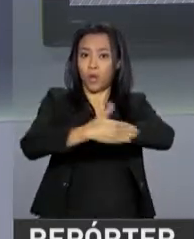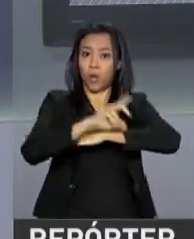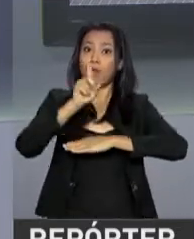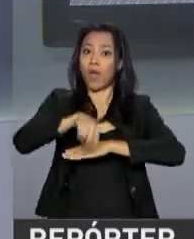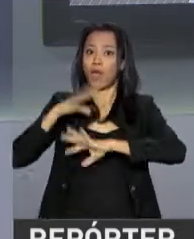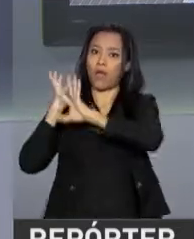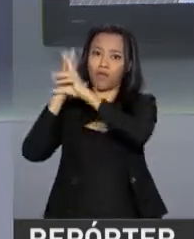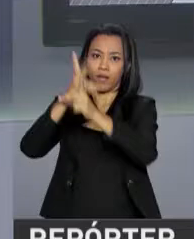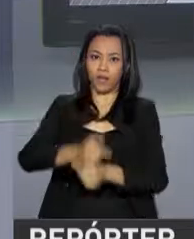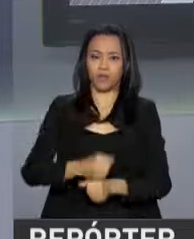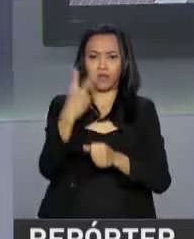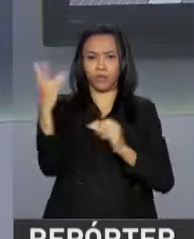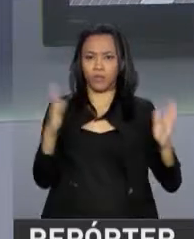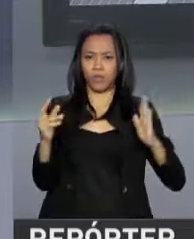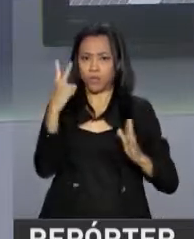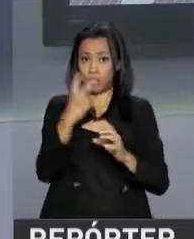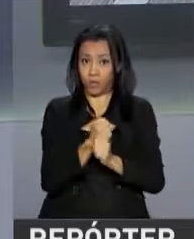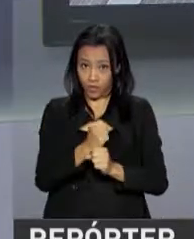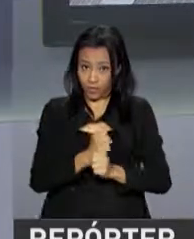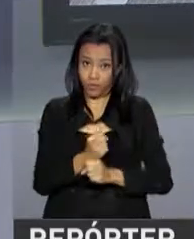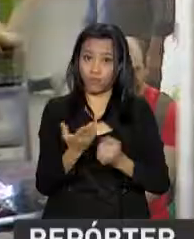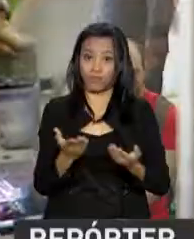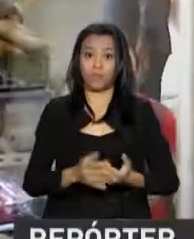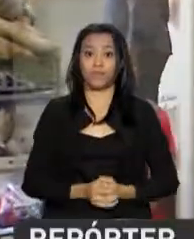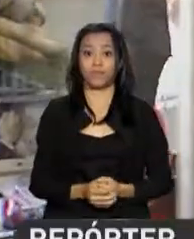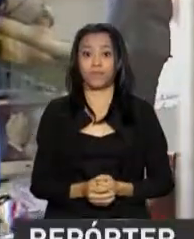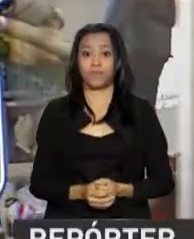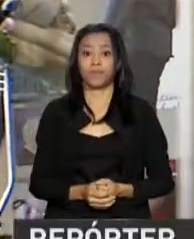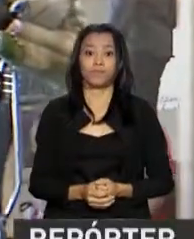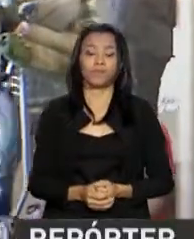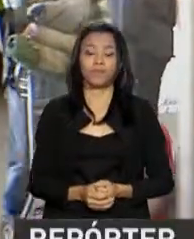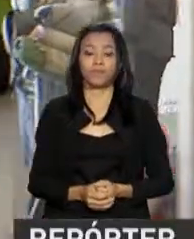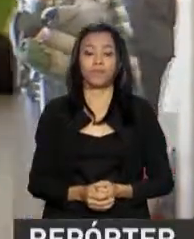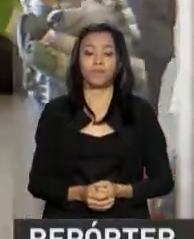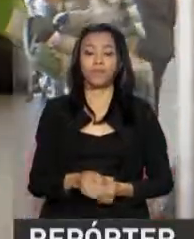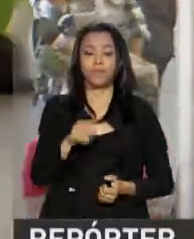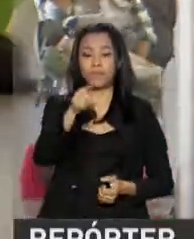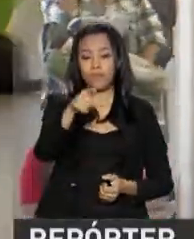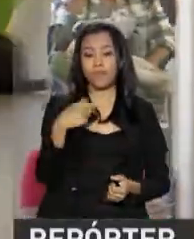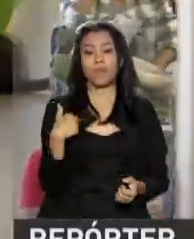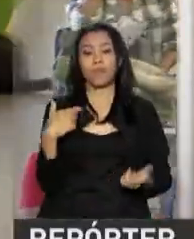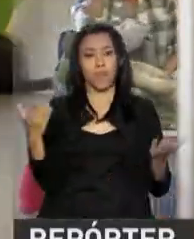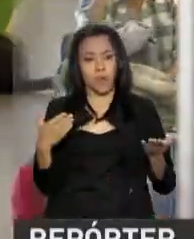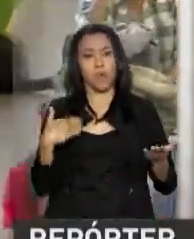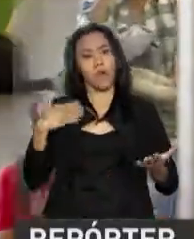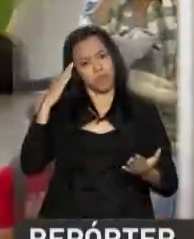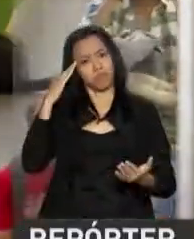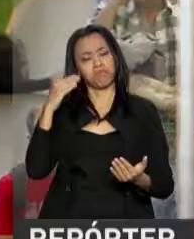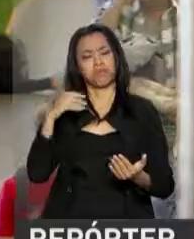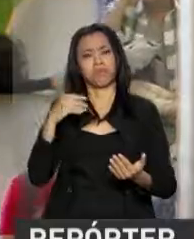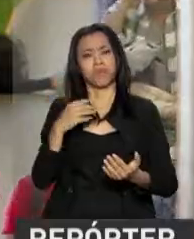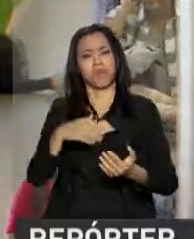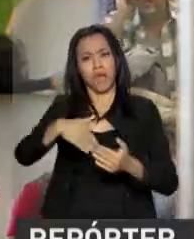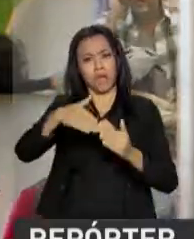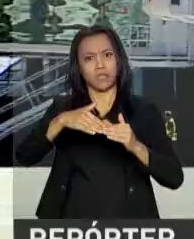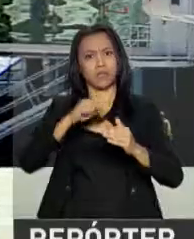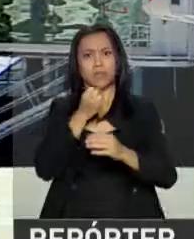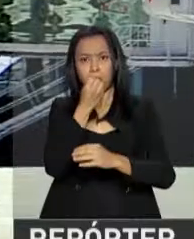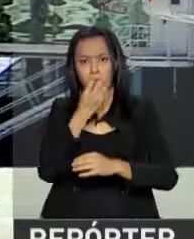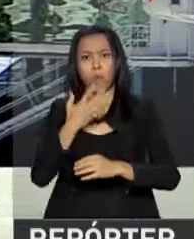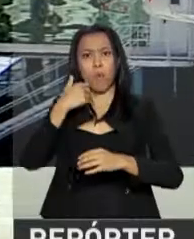dois anos do ministério dos transportes com índices de aprovação acima dos 90%